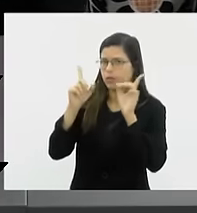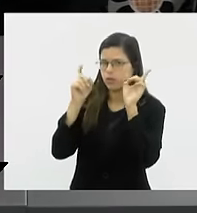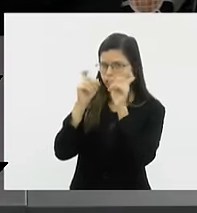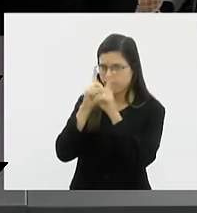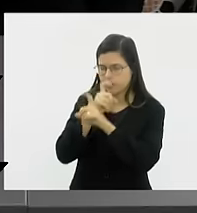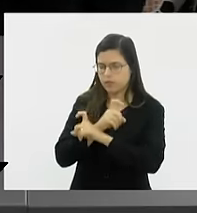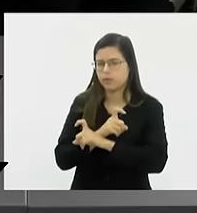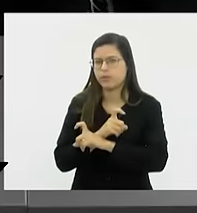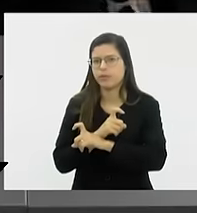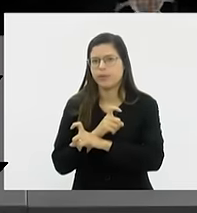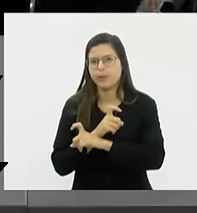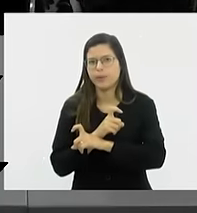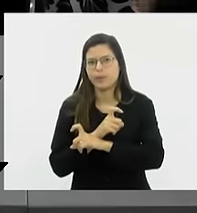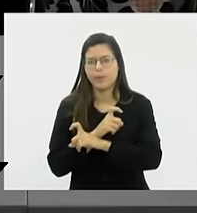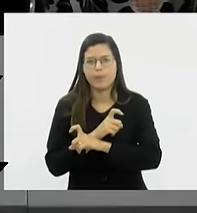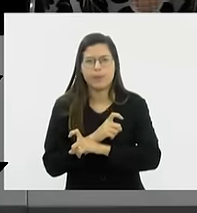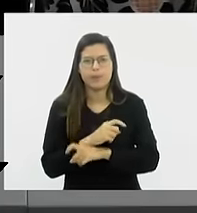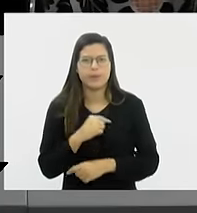gente está